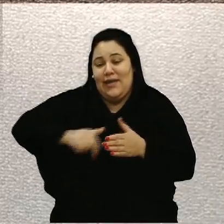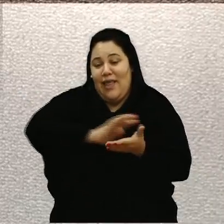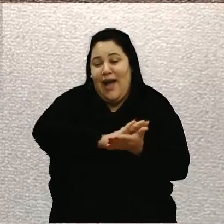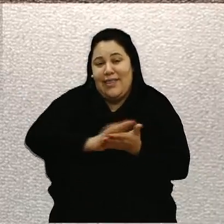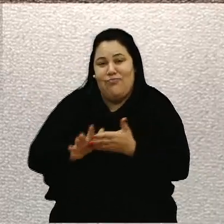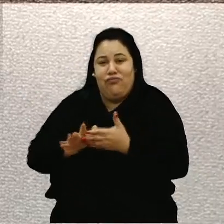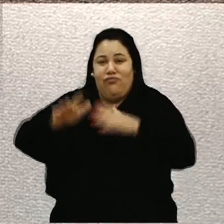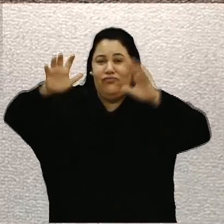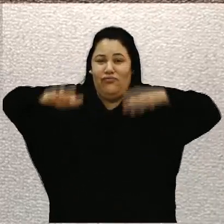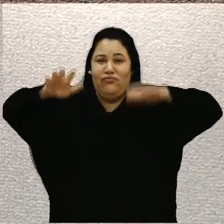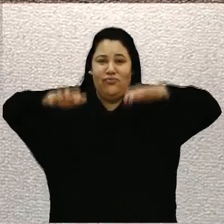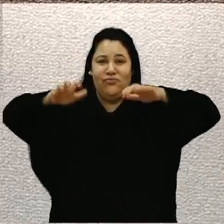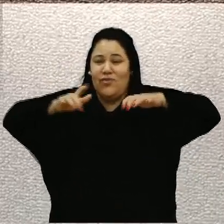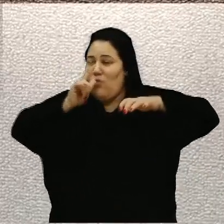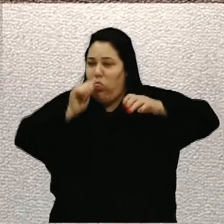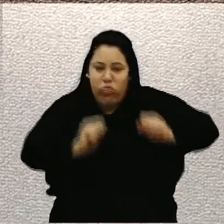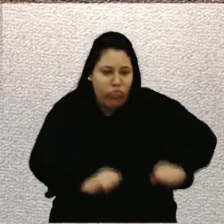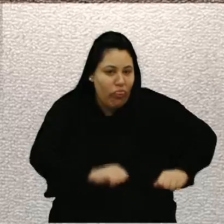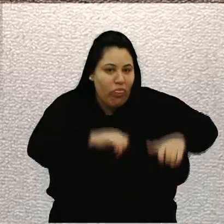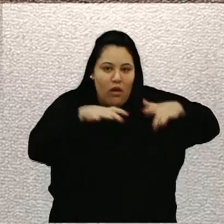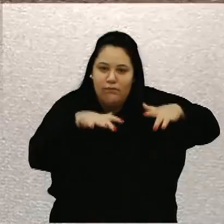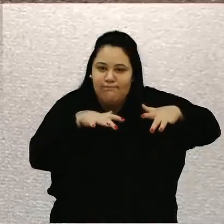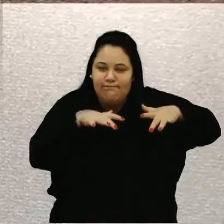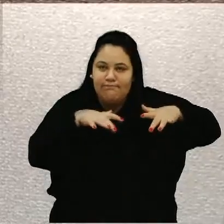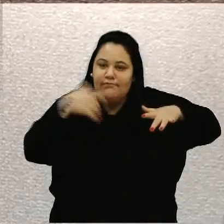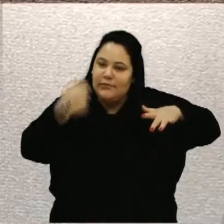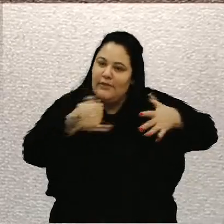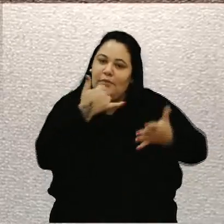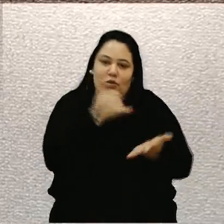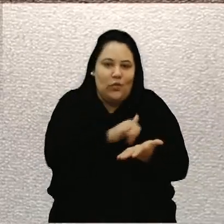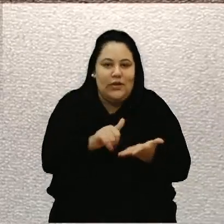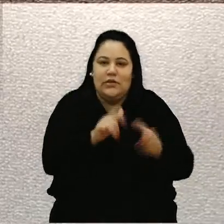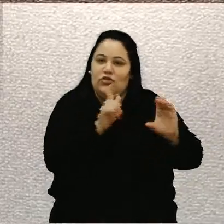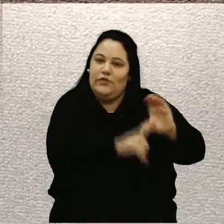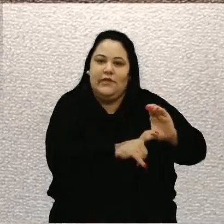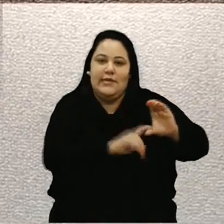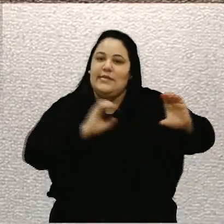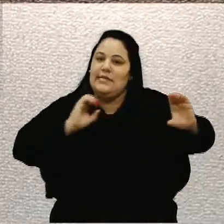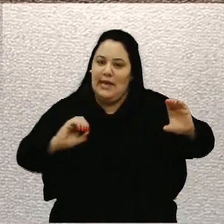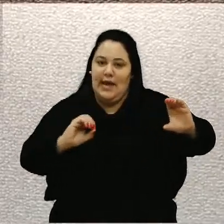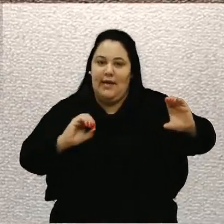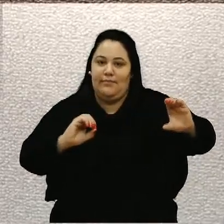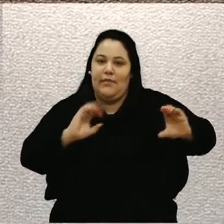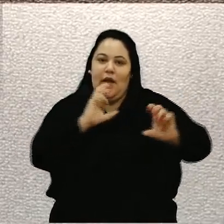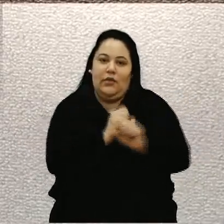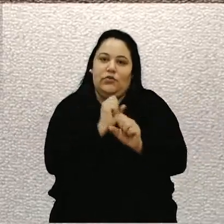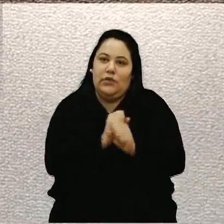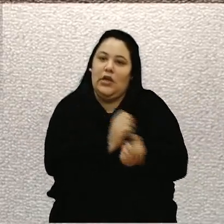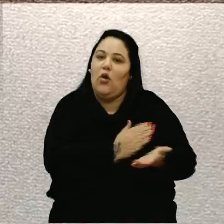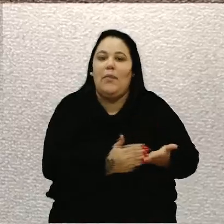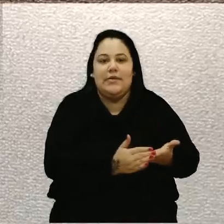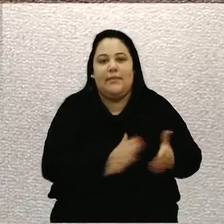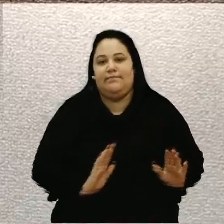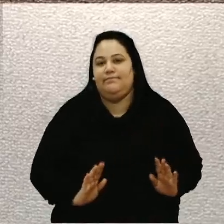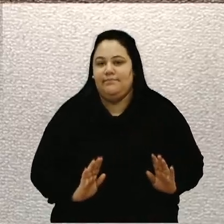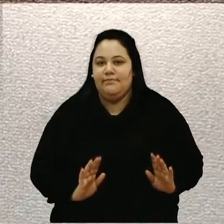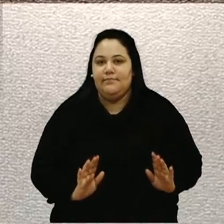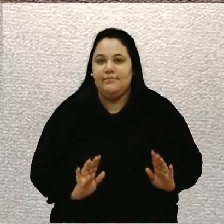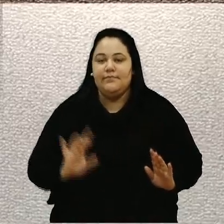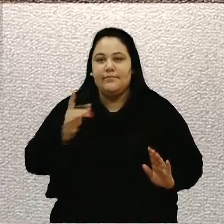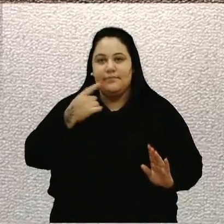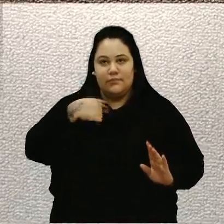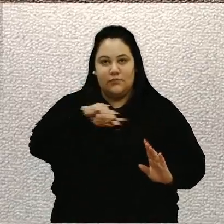fortes chuvas, enchentes, tudo que a gente passou, anistiar essa dívida e dizer, olha, zera a conta agora e começa. Nós